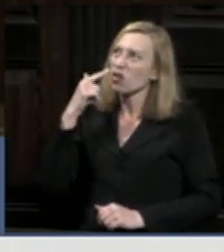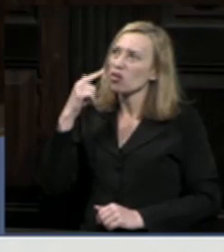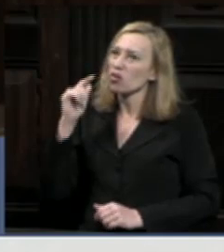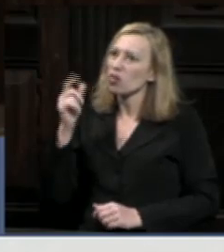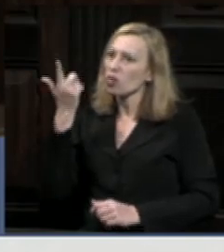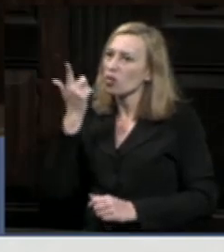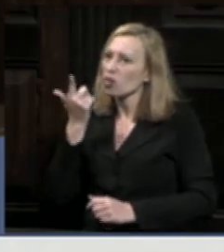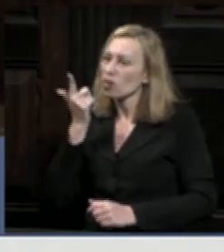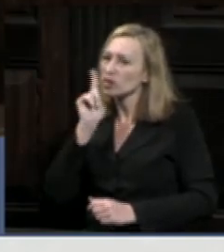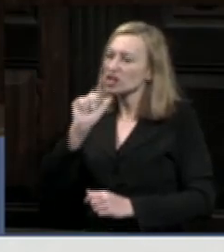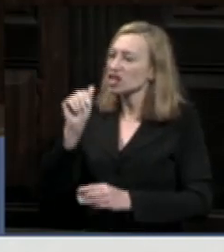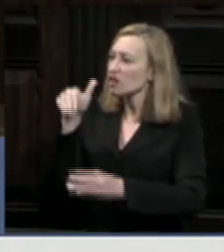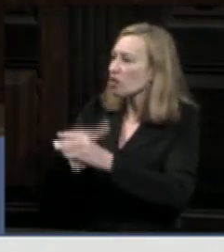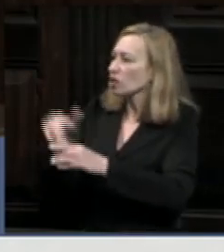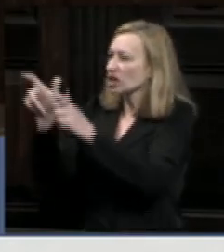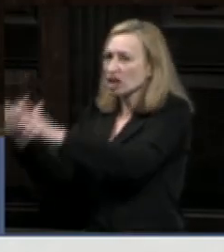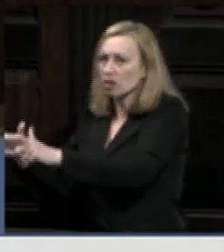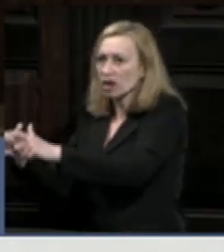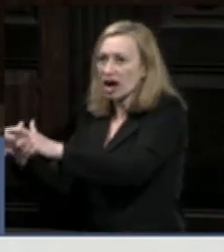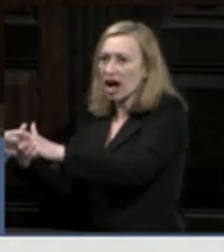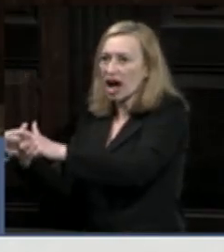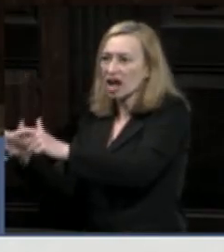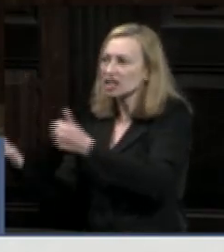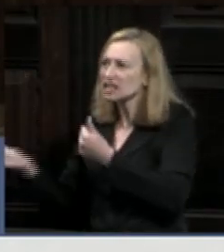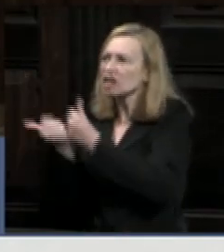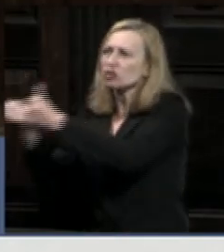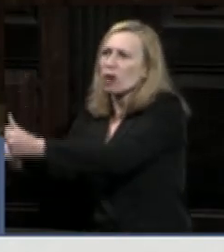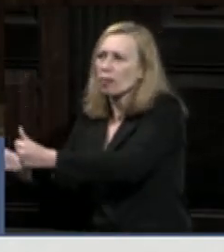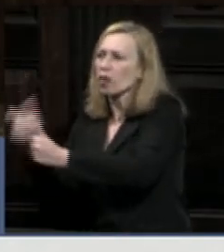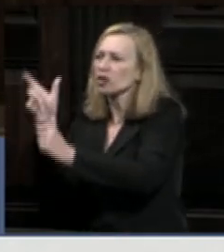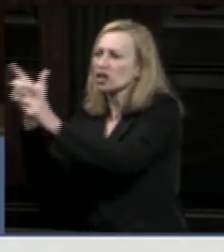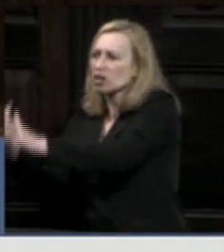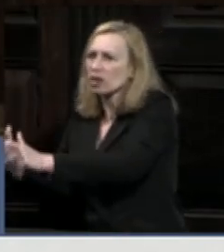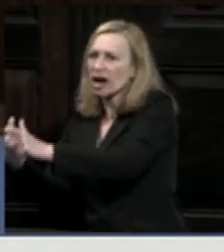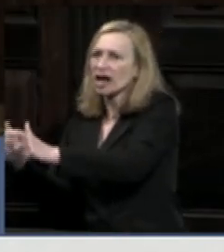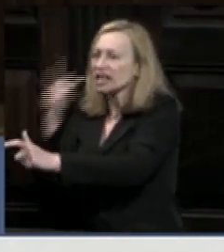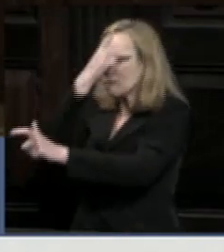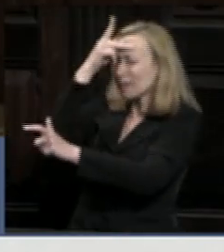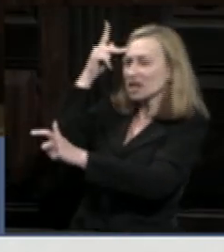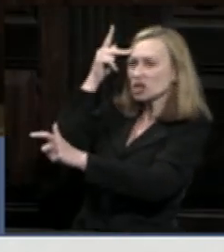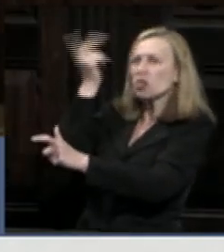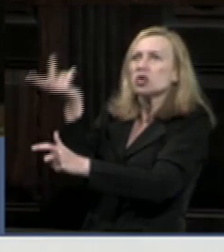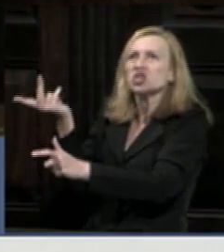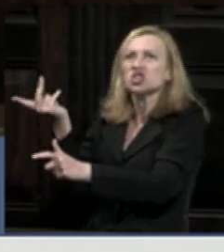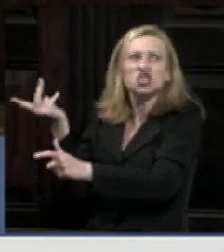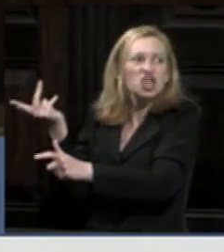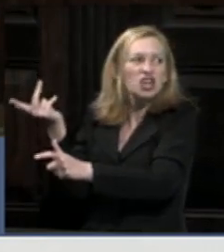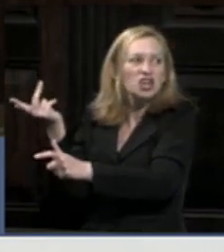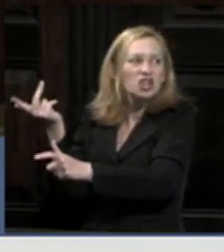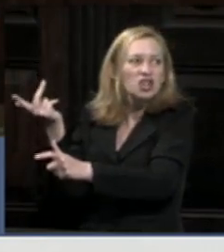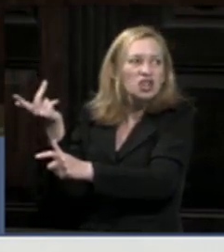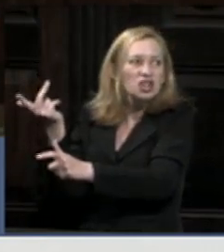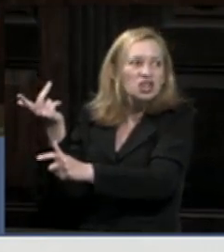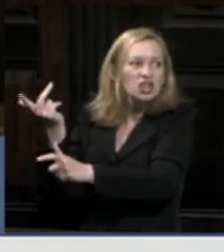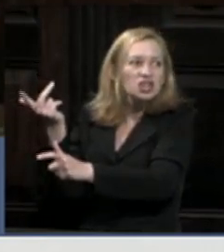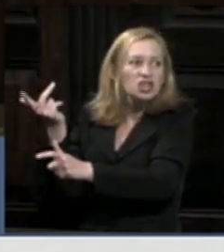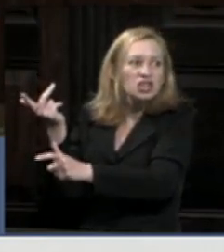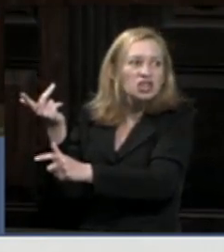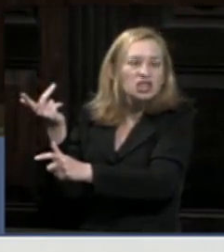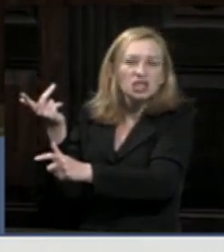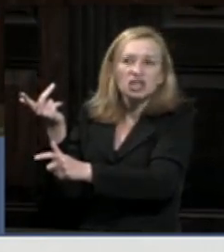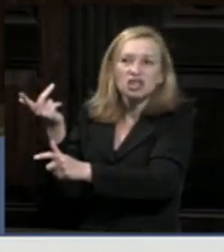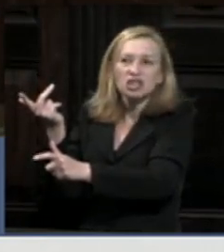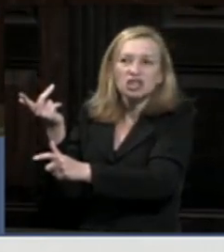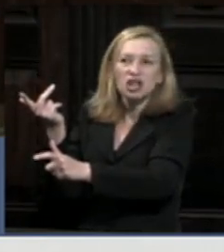será porque tem o apoio e didi pessoa explicou enfim estão na à margem da